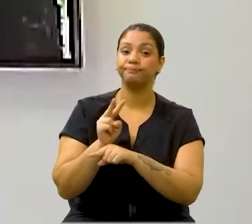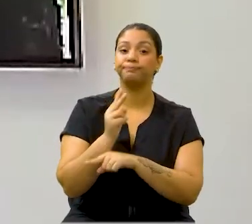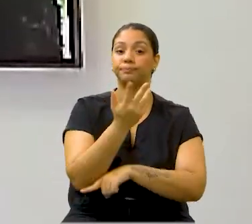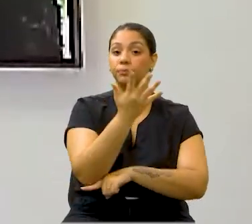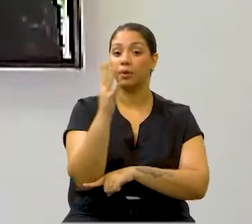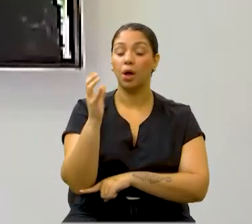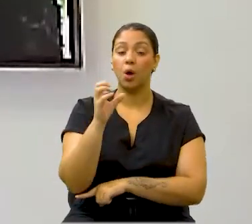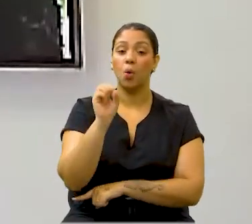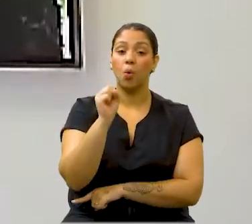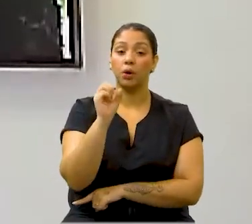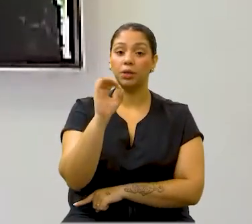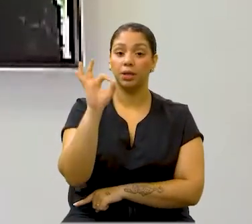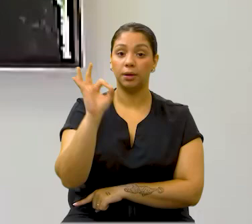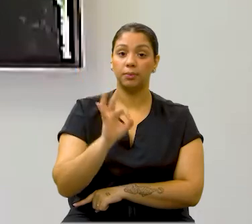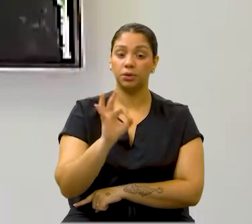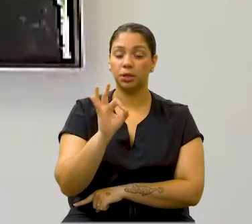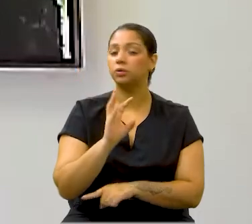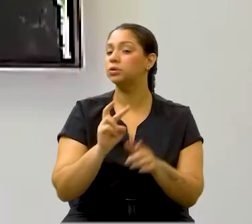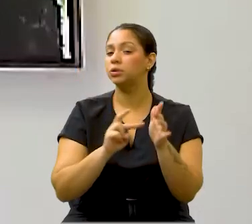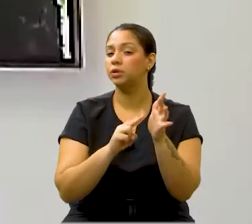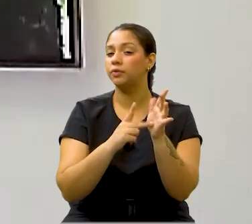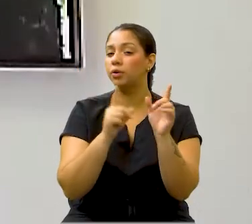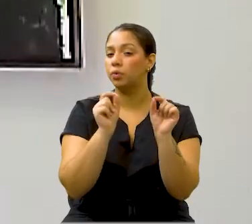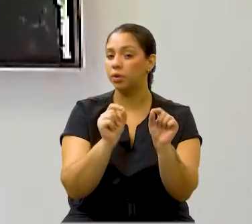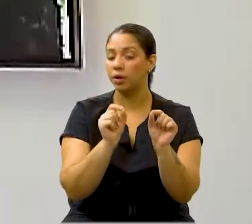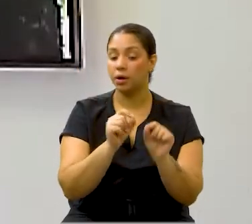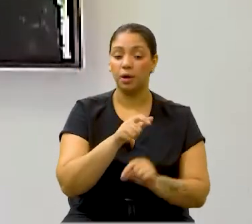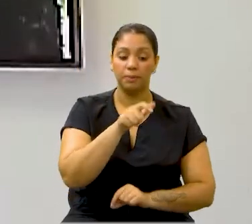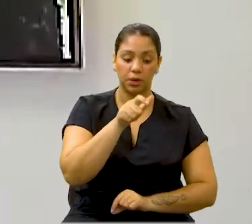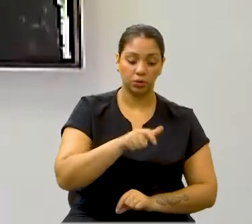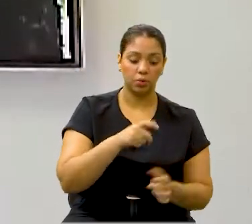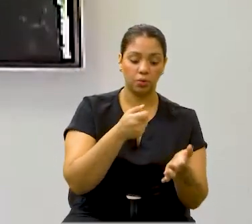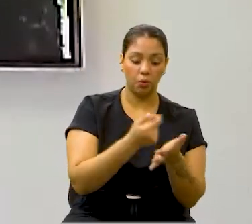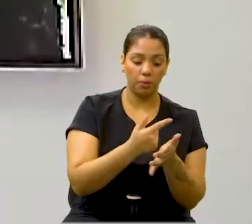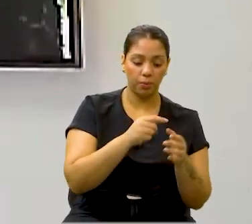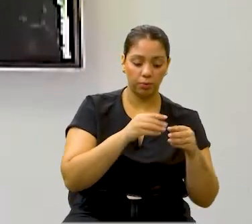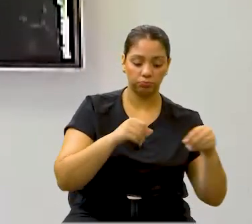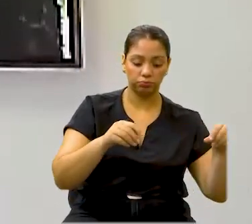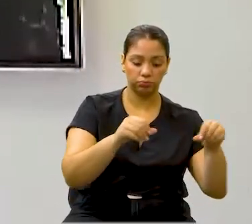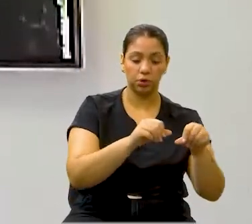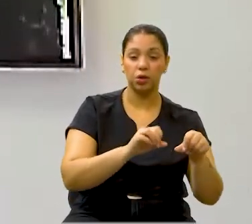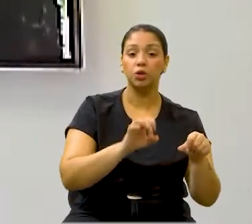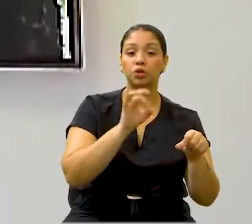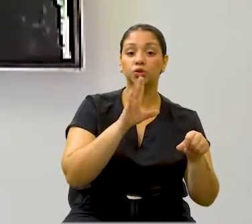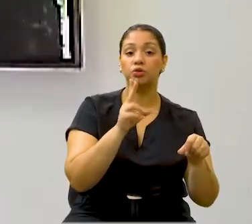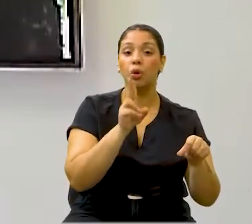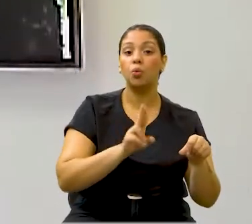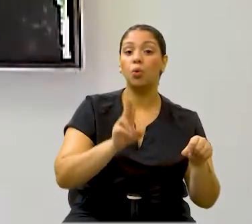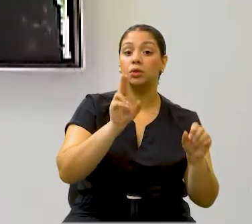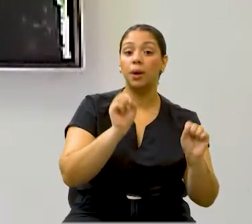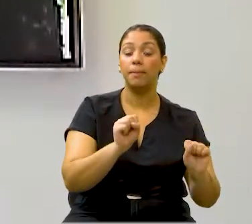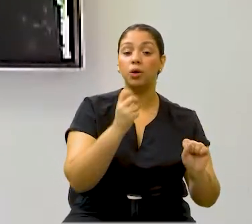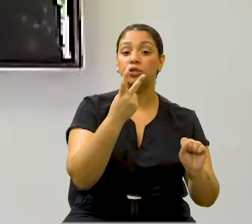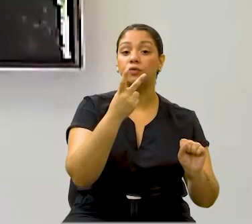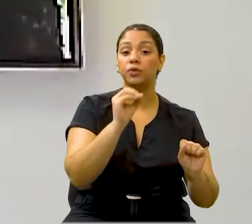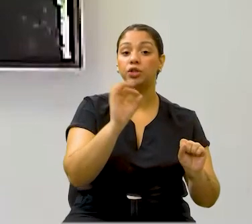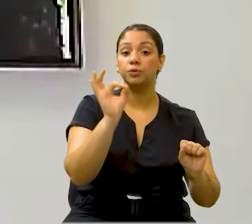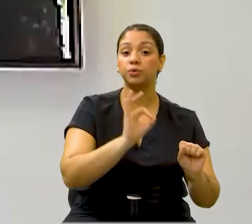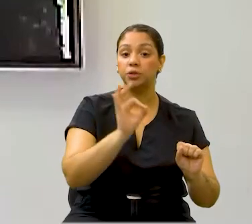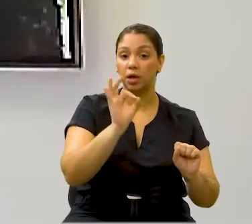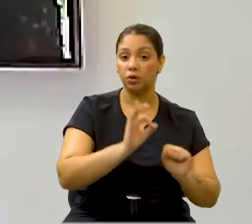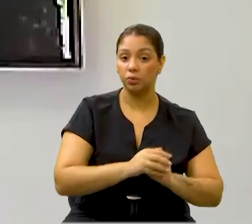Amazônia Legal em 80%. Então, o que isso quer dizer? Que o proprietário da terra, ele só pode utilizar 20% da